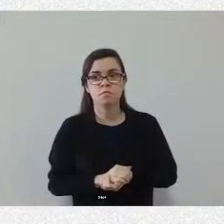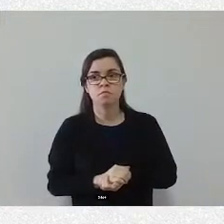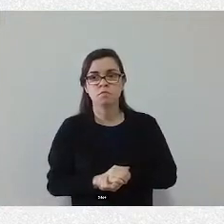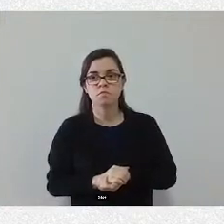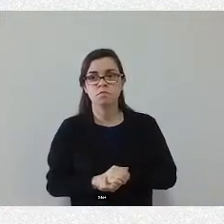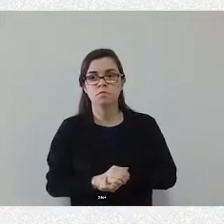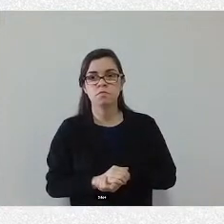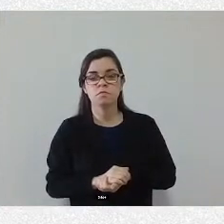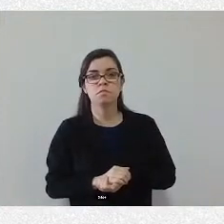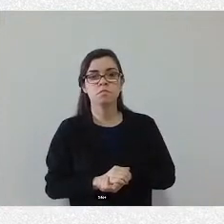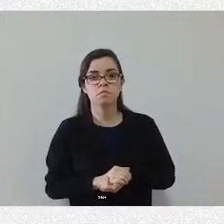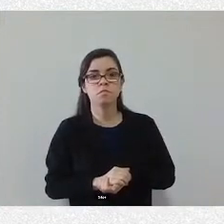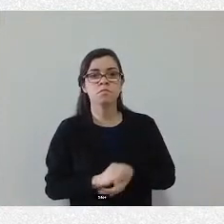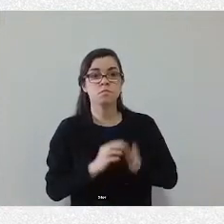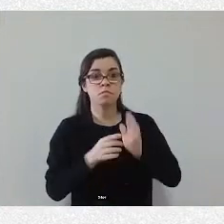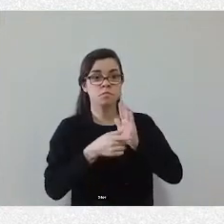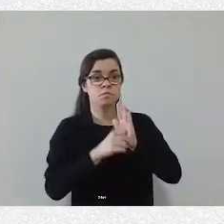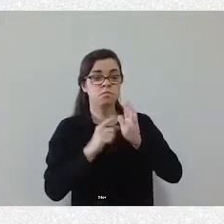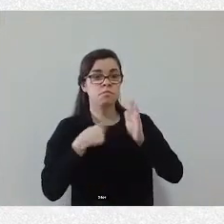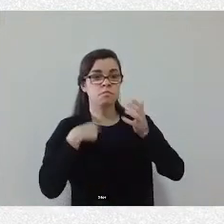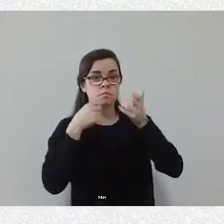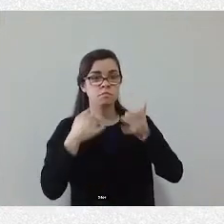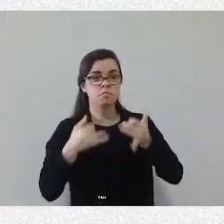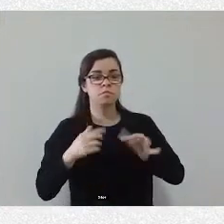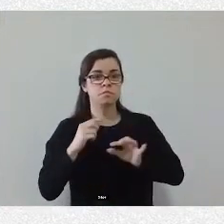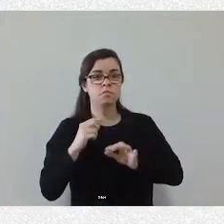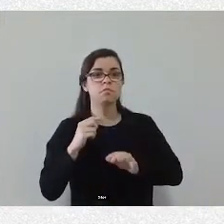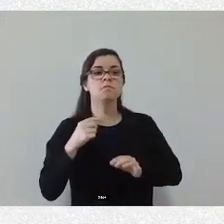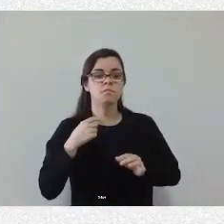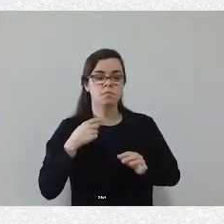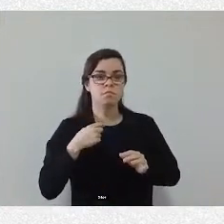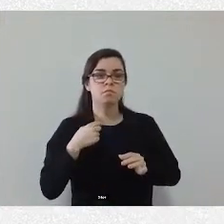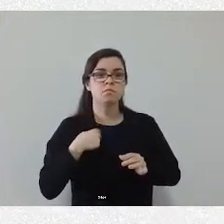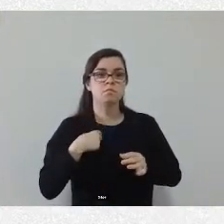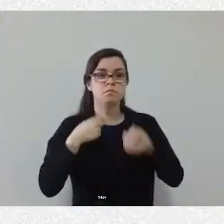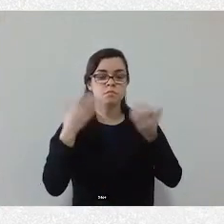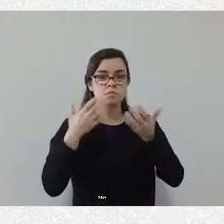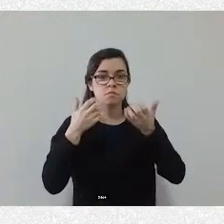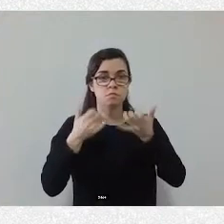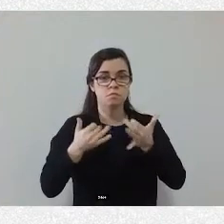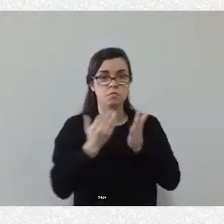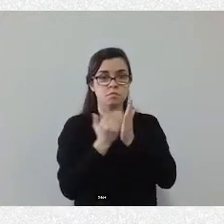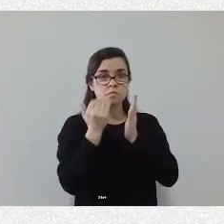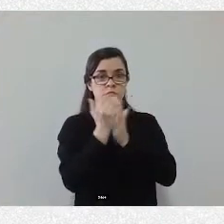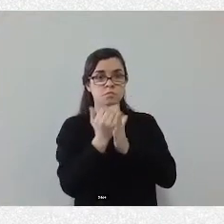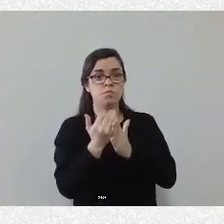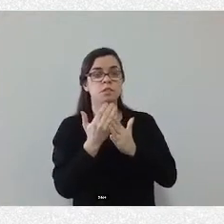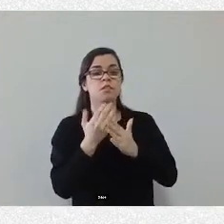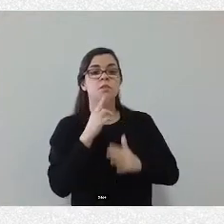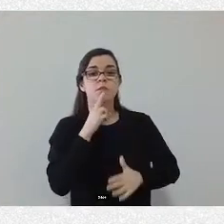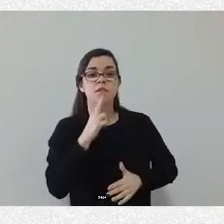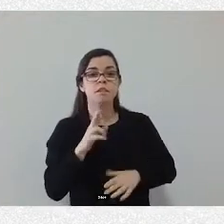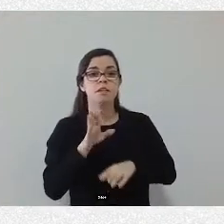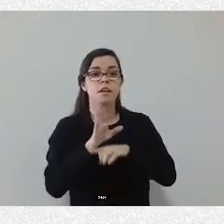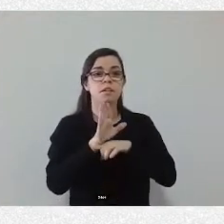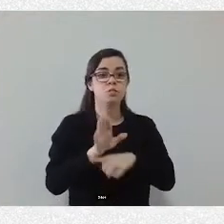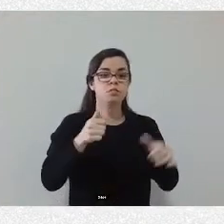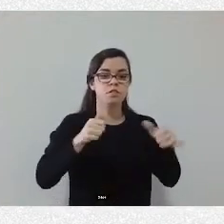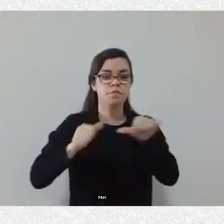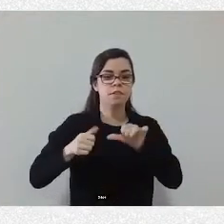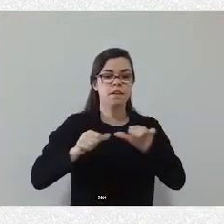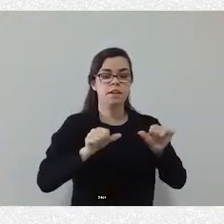Como eu afirmei anteriormente, assim, os resultados eles vão nos permitir avaliar a efetividade aqui da vacina,